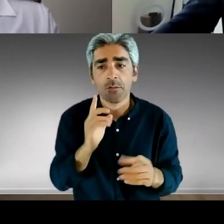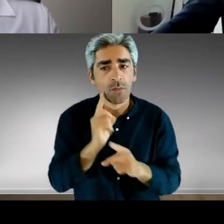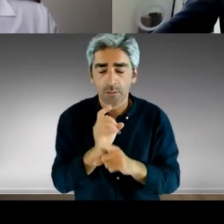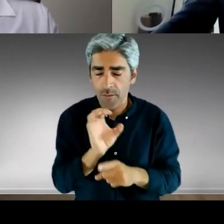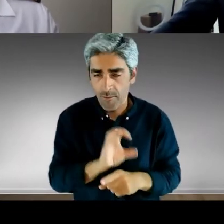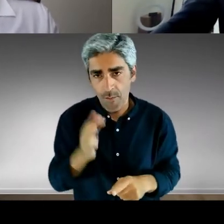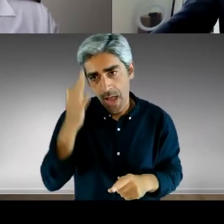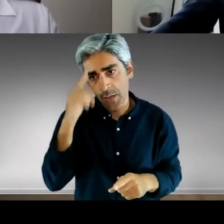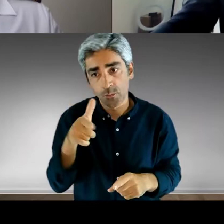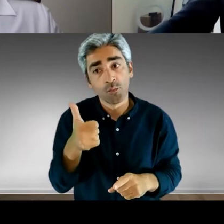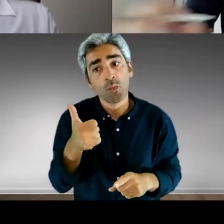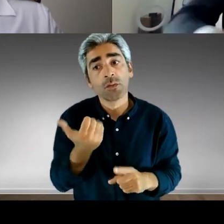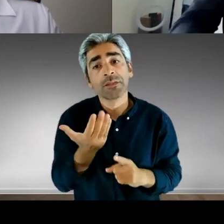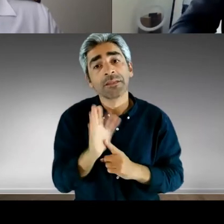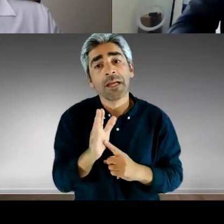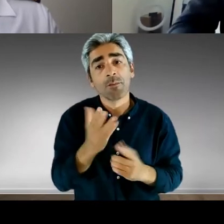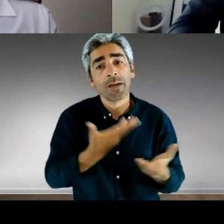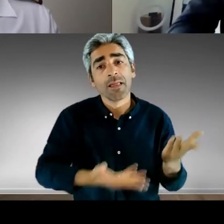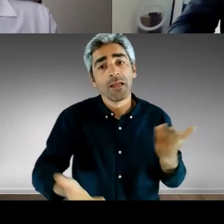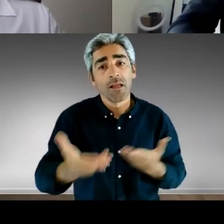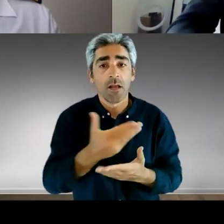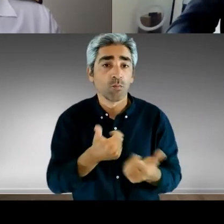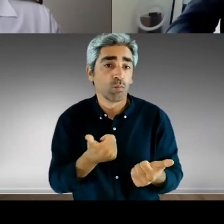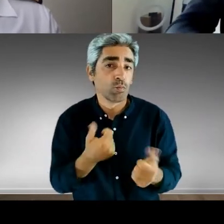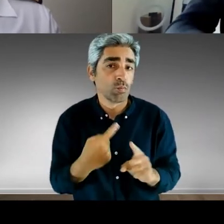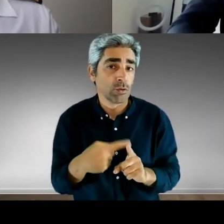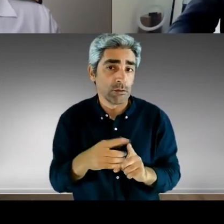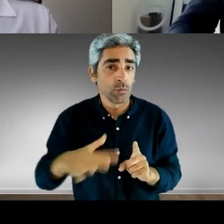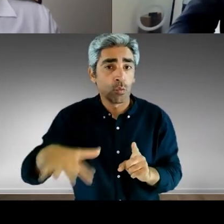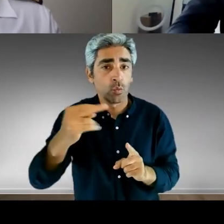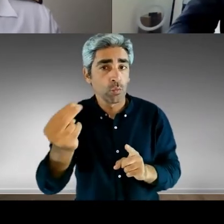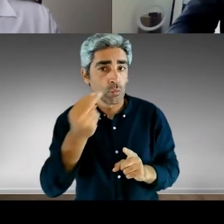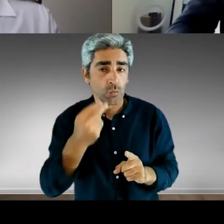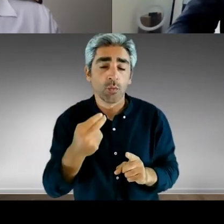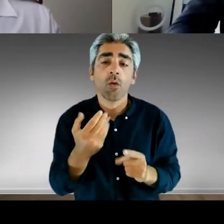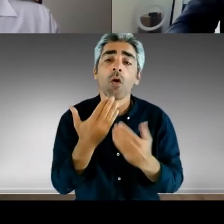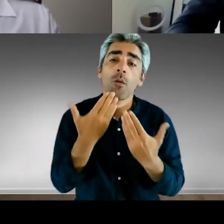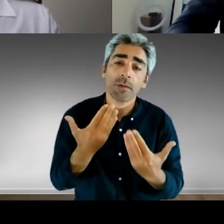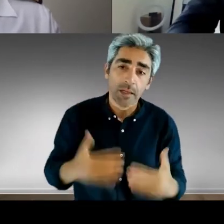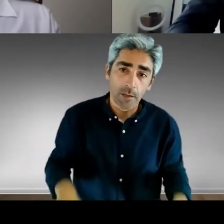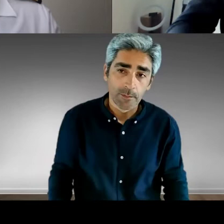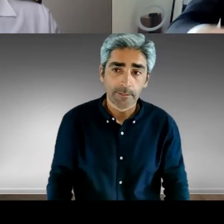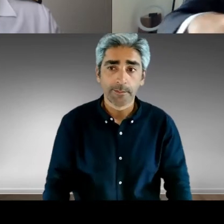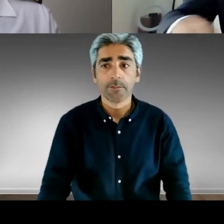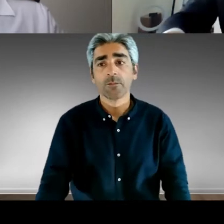julgo que será uma partilha útil para a audiência e para todos. E obrigado.